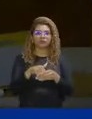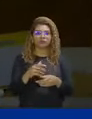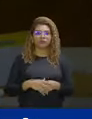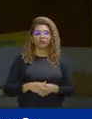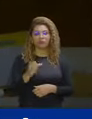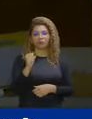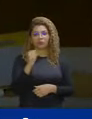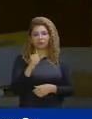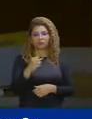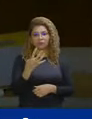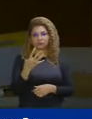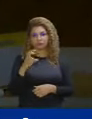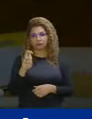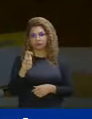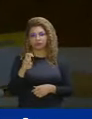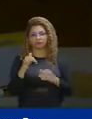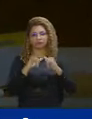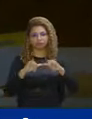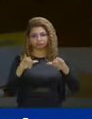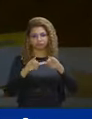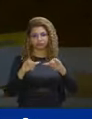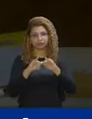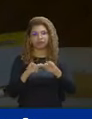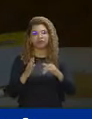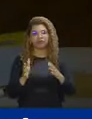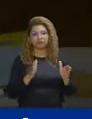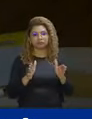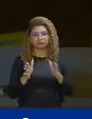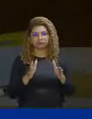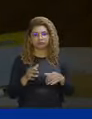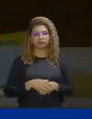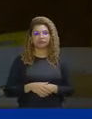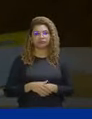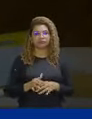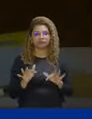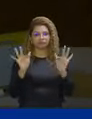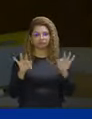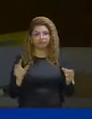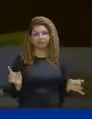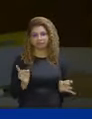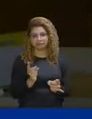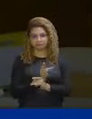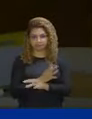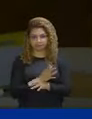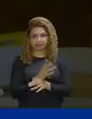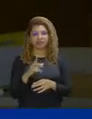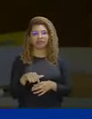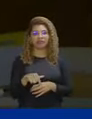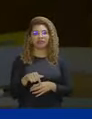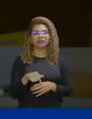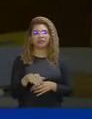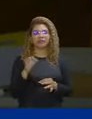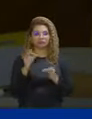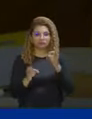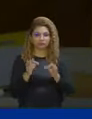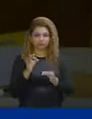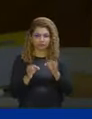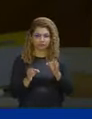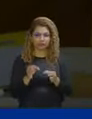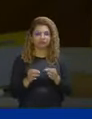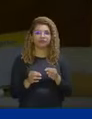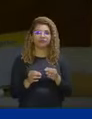em sessão. É, não havendo outros processos, declaro encerrada a sessão judiciária